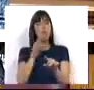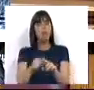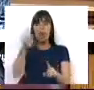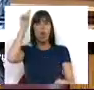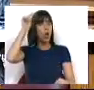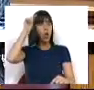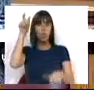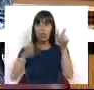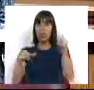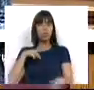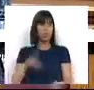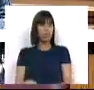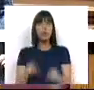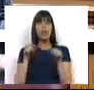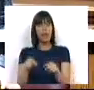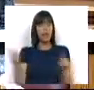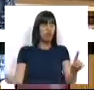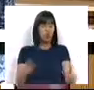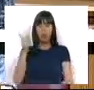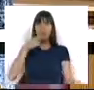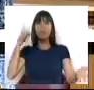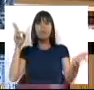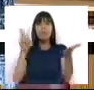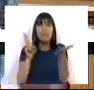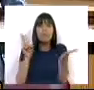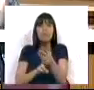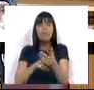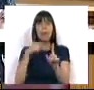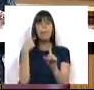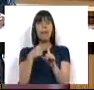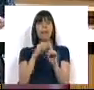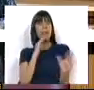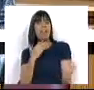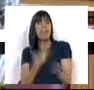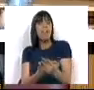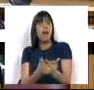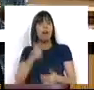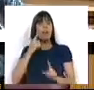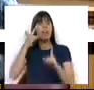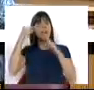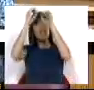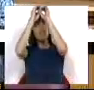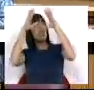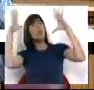não respeita os portugueses, porque esses não são, de facto, os verdadeiros beneficiários da